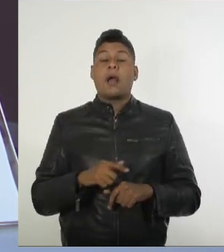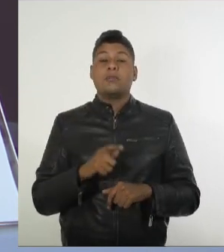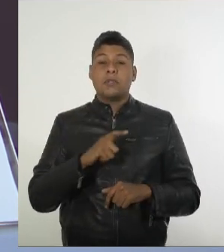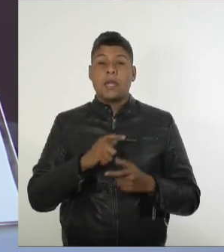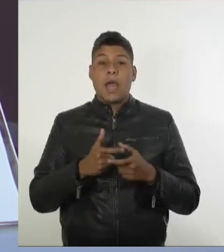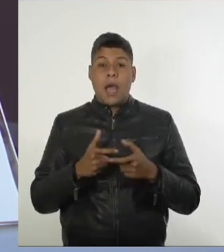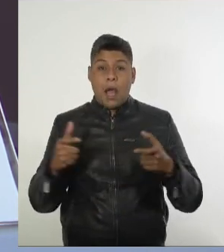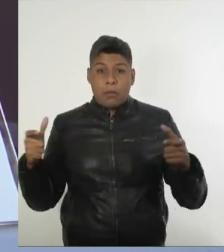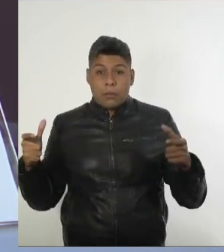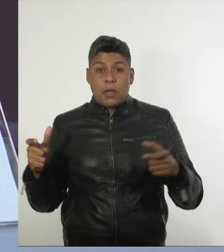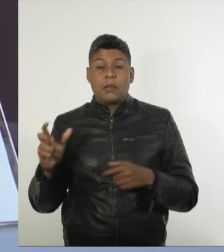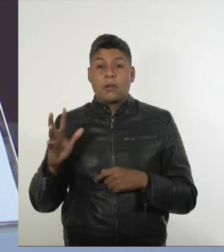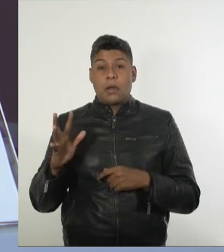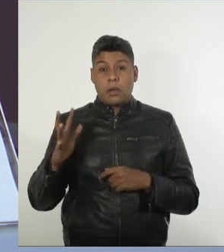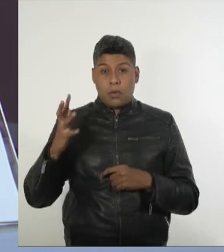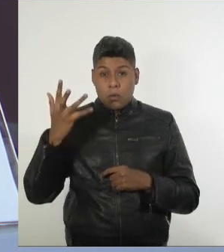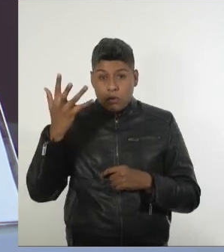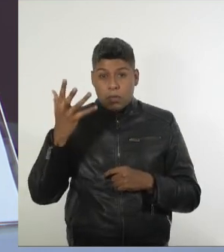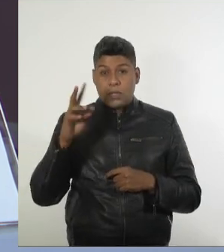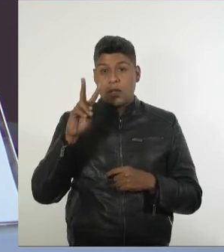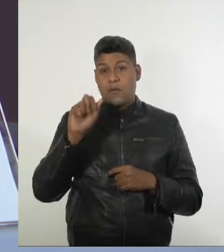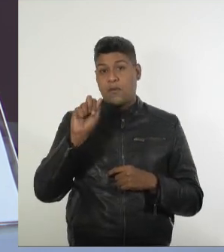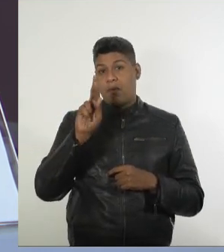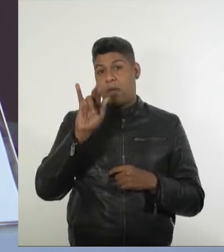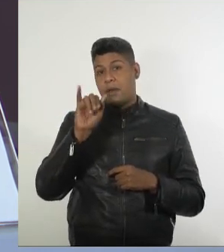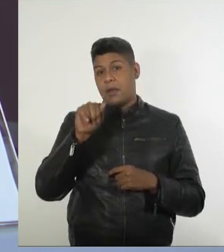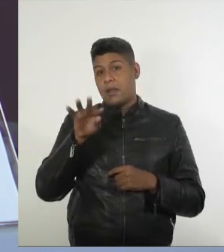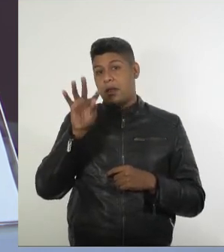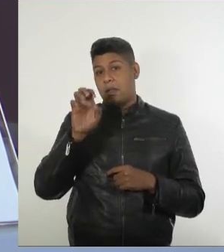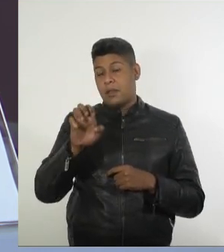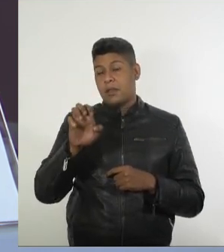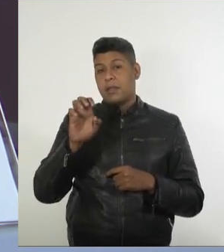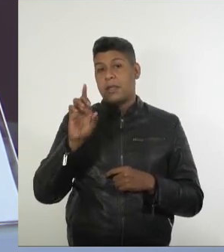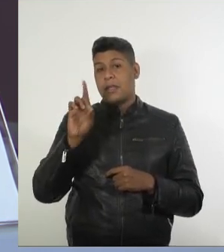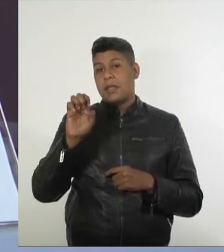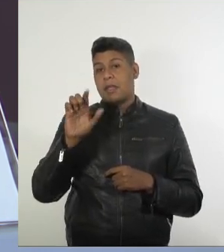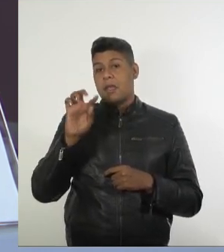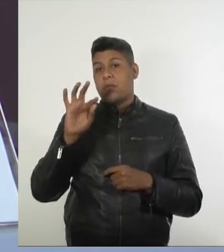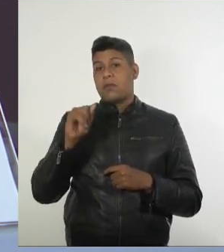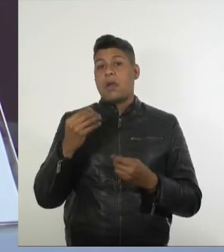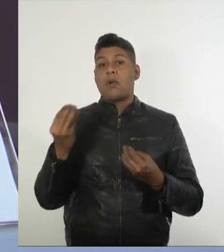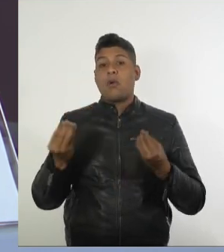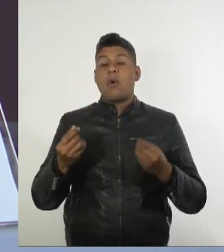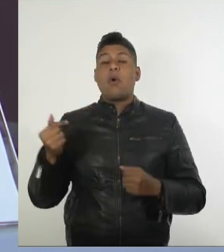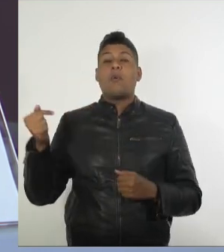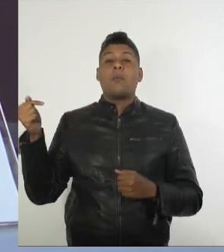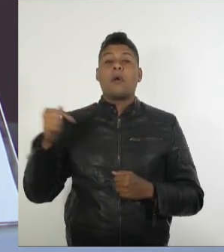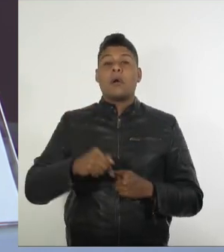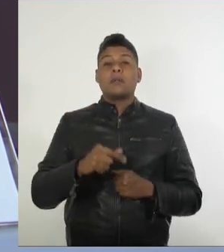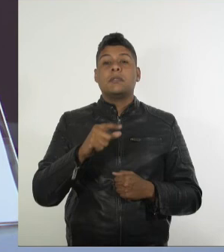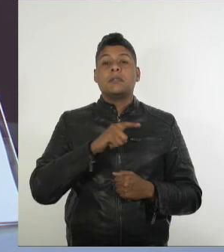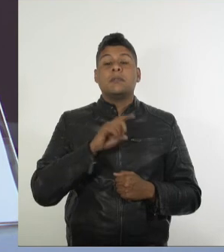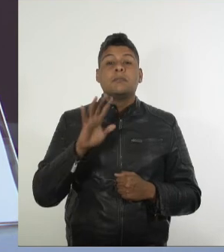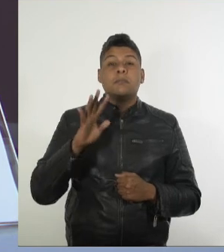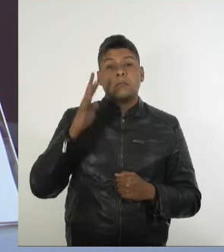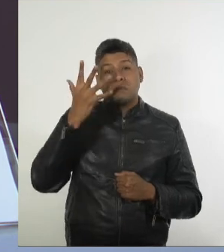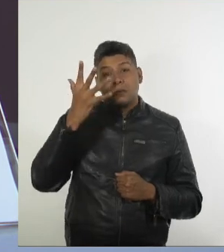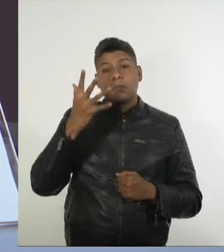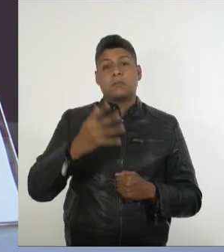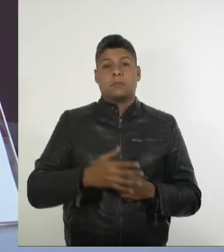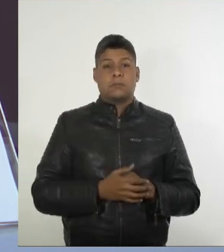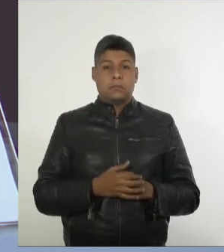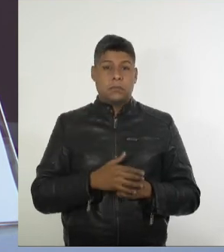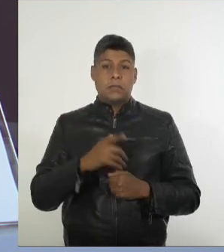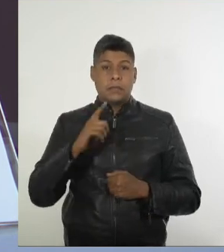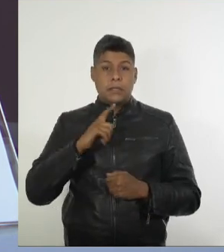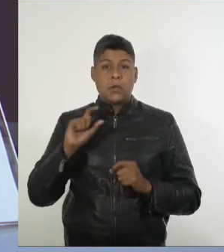de casos quando aconteceu a entrada da variante Delta, mas a gente não tem como saber como vai ser o comportamento aqui. A gente tem uma situação muito particular, onde a